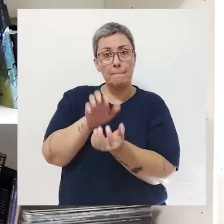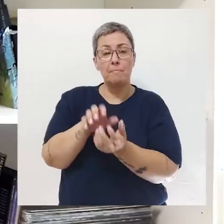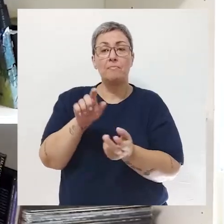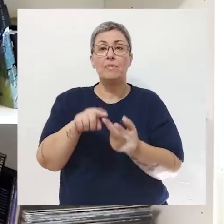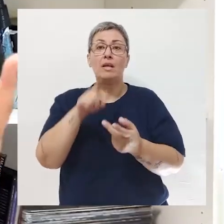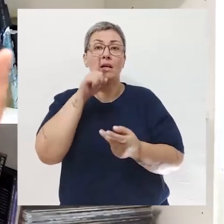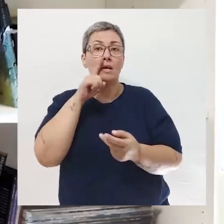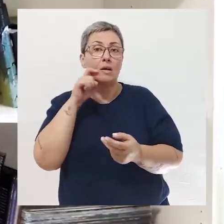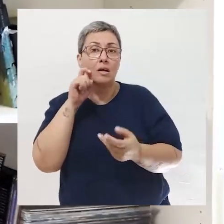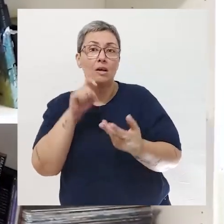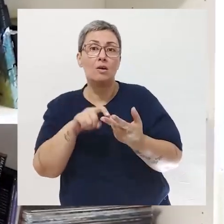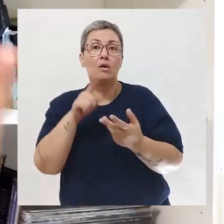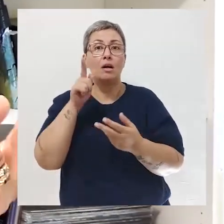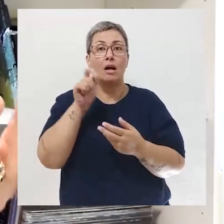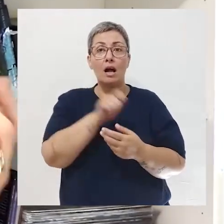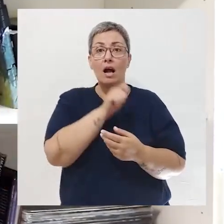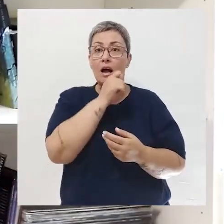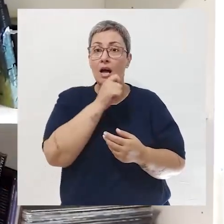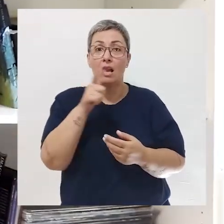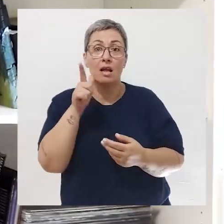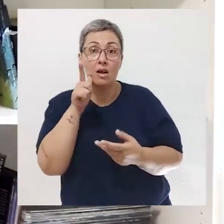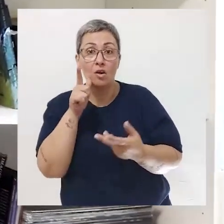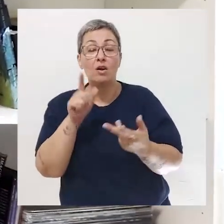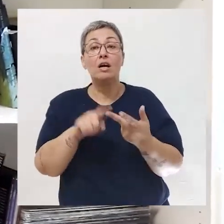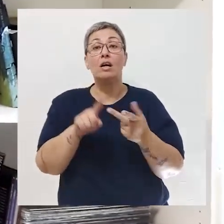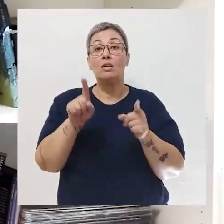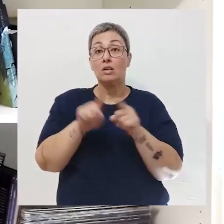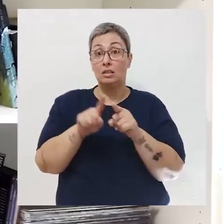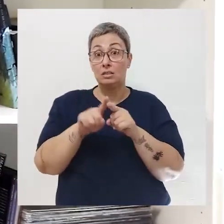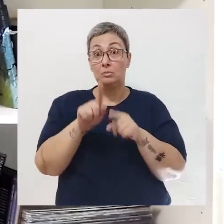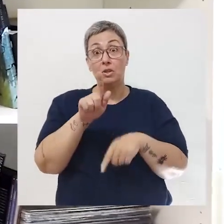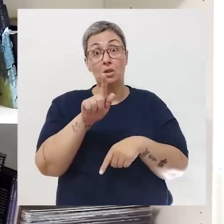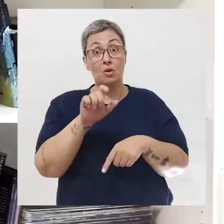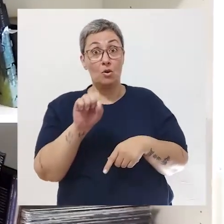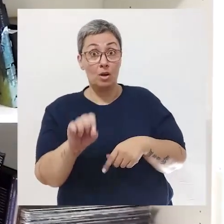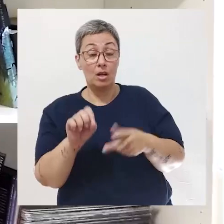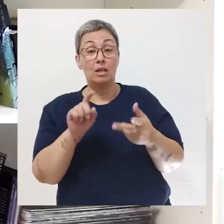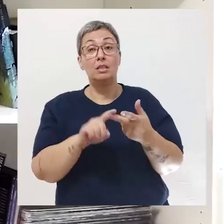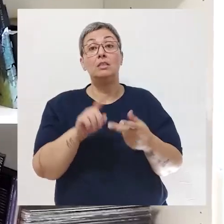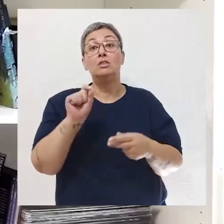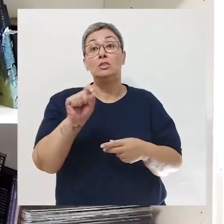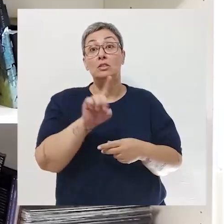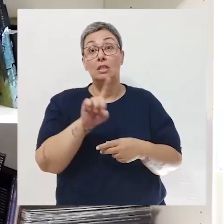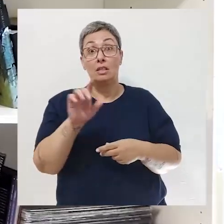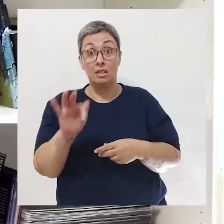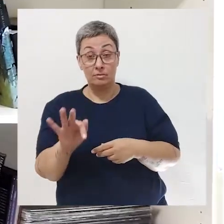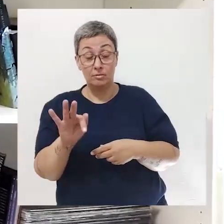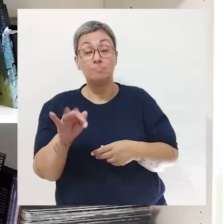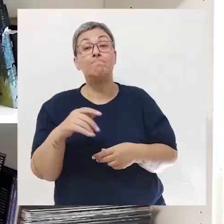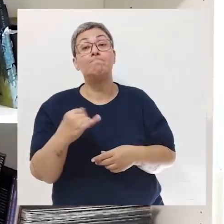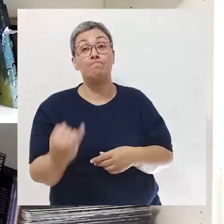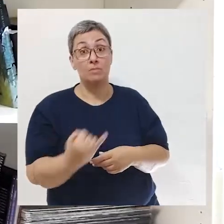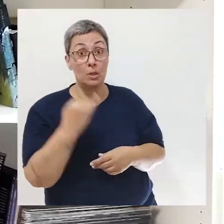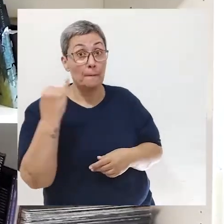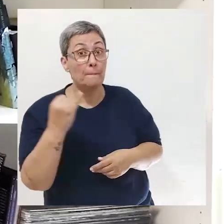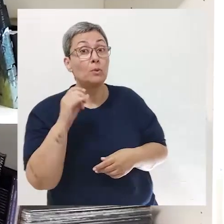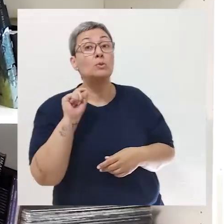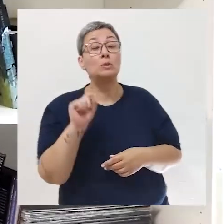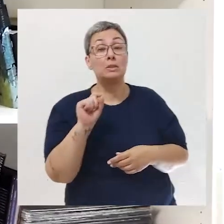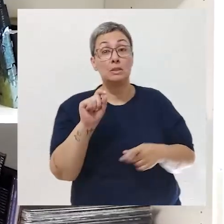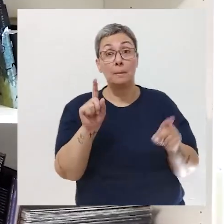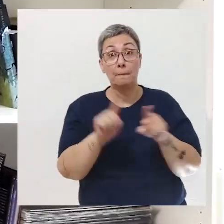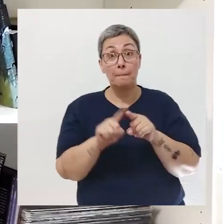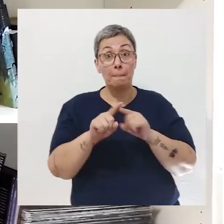Pernambuco, Sergipe, Alagoas, banhando ainda Goiás e o Distrito Federal. Outro importante